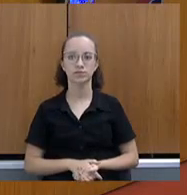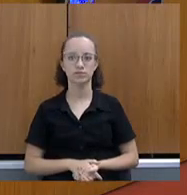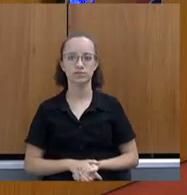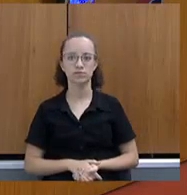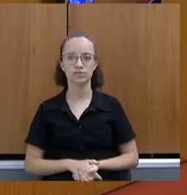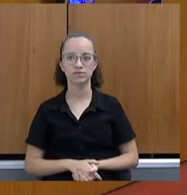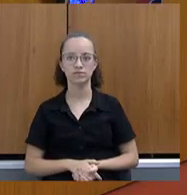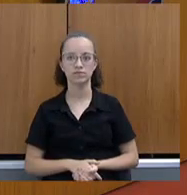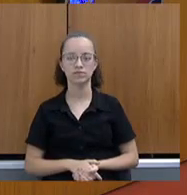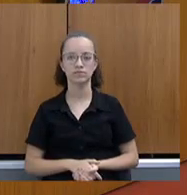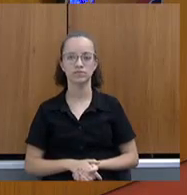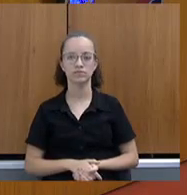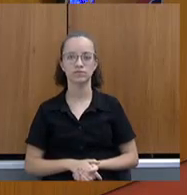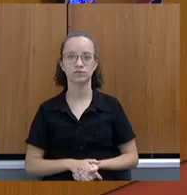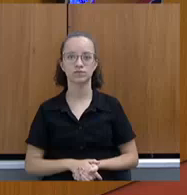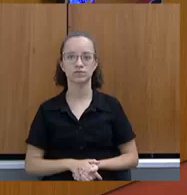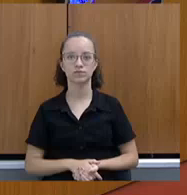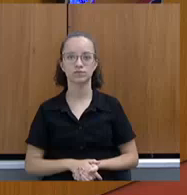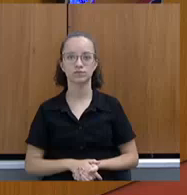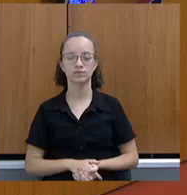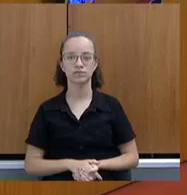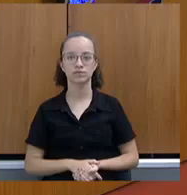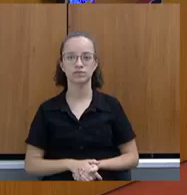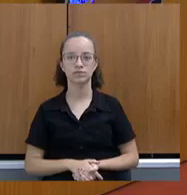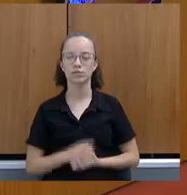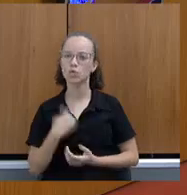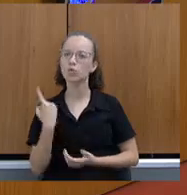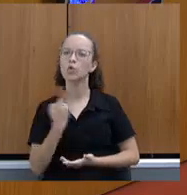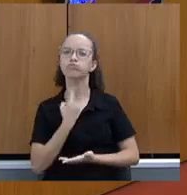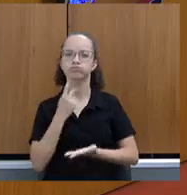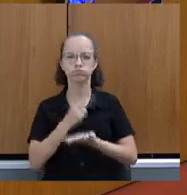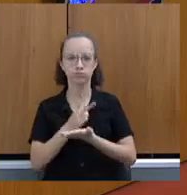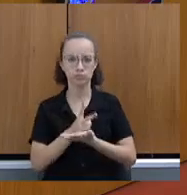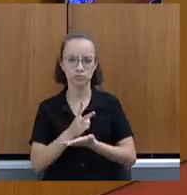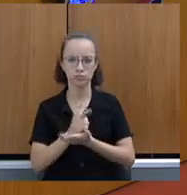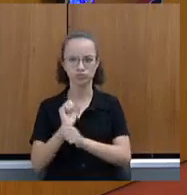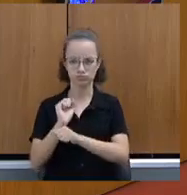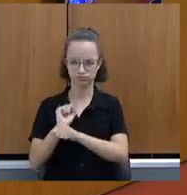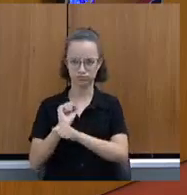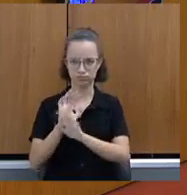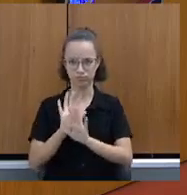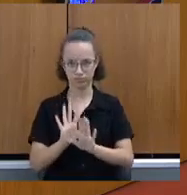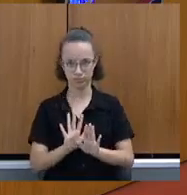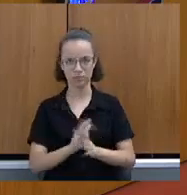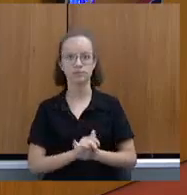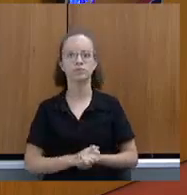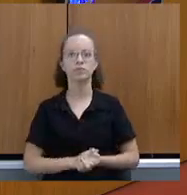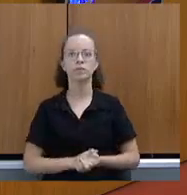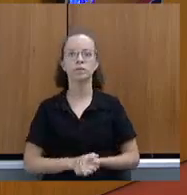ok ok enquanto isso nós damos sequência que nos próximos Faria